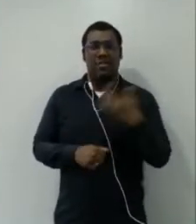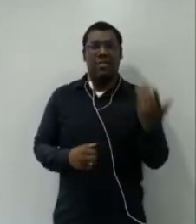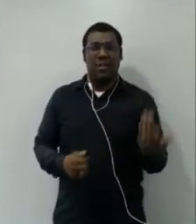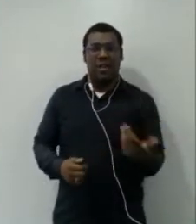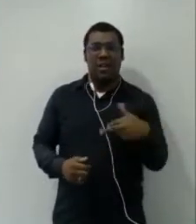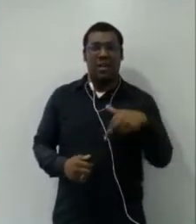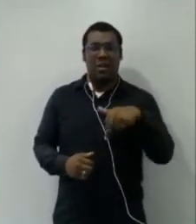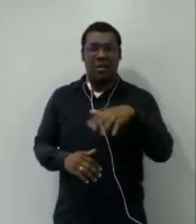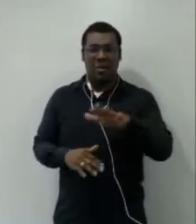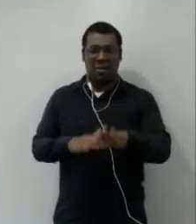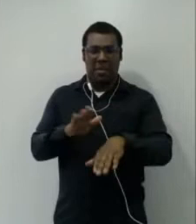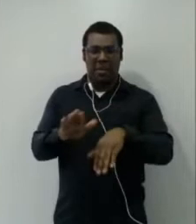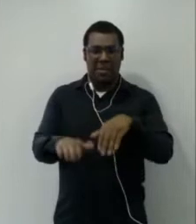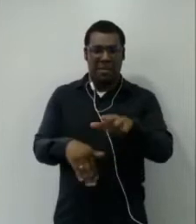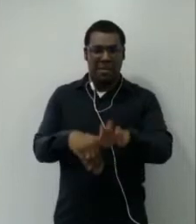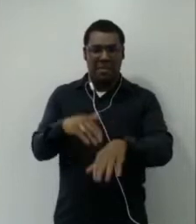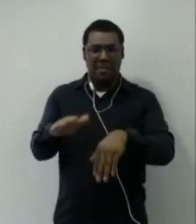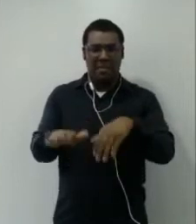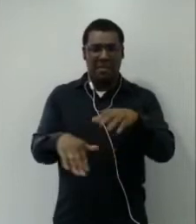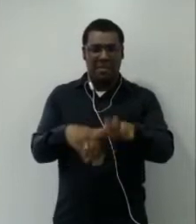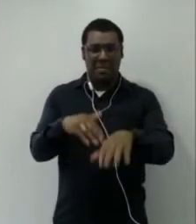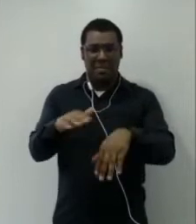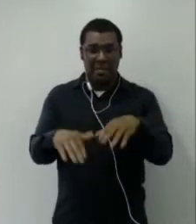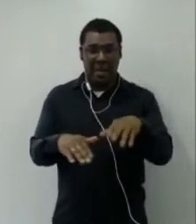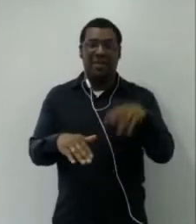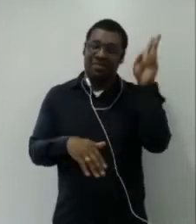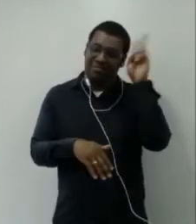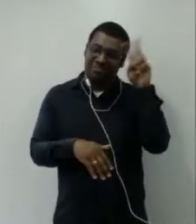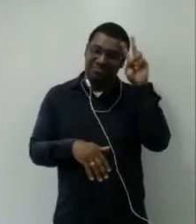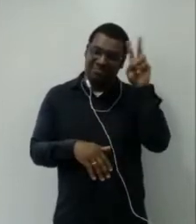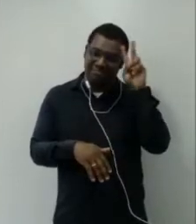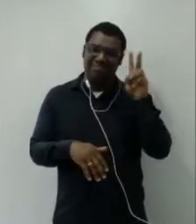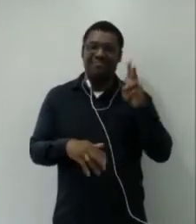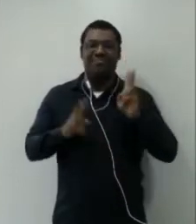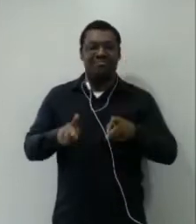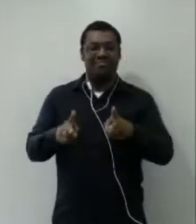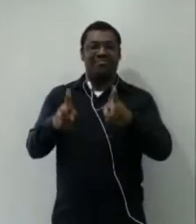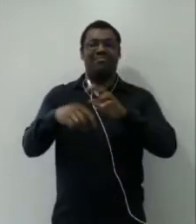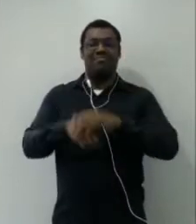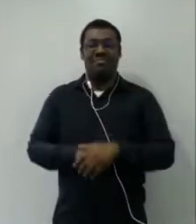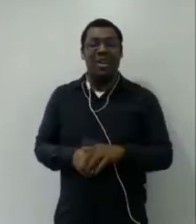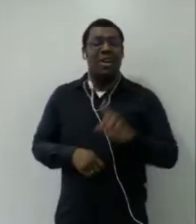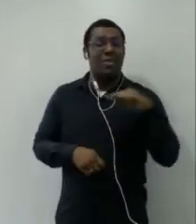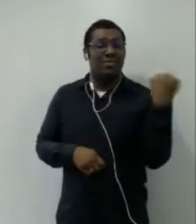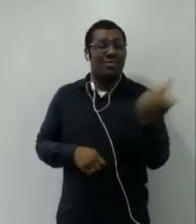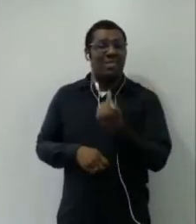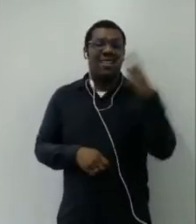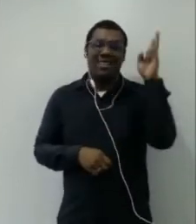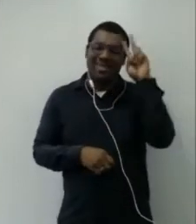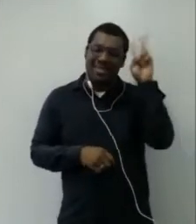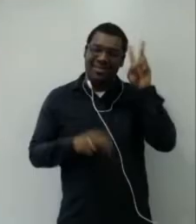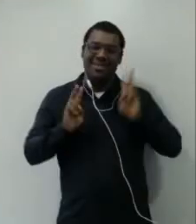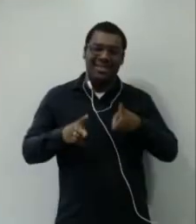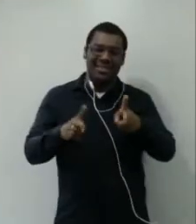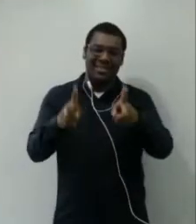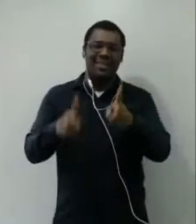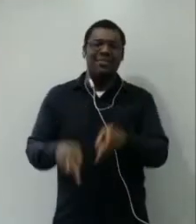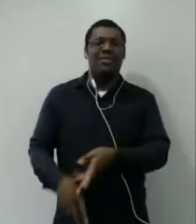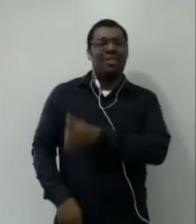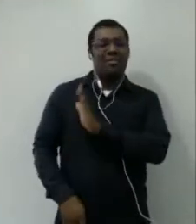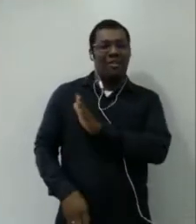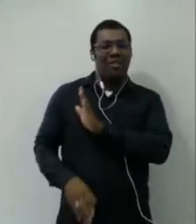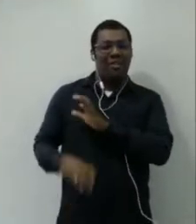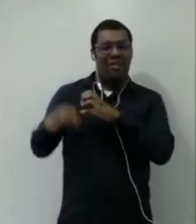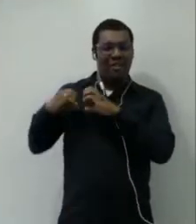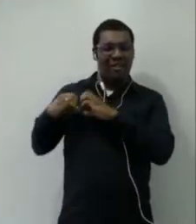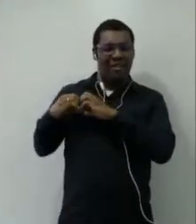meu amigo, que você nos deixou, vão ficar para sempre nos nossos corações e não vamos nos